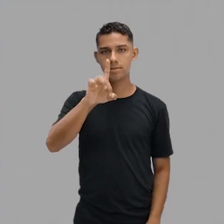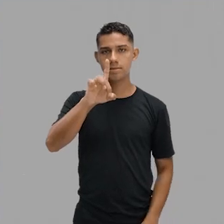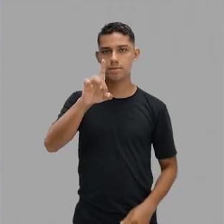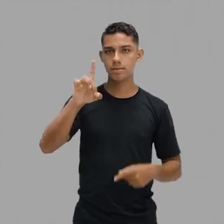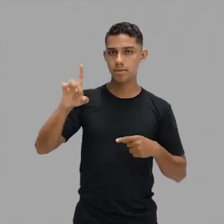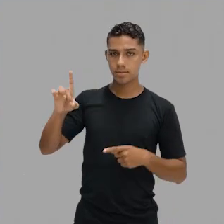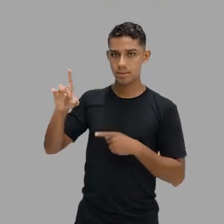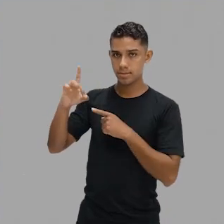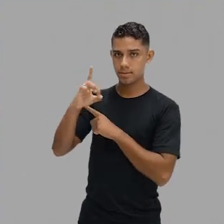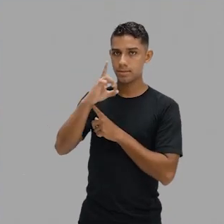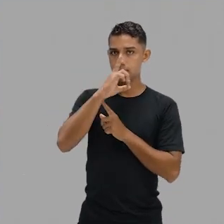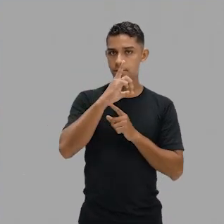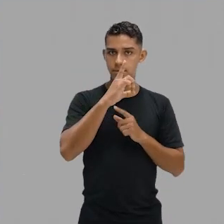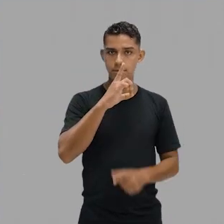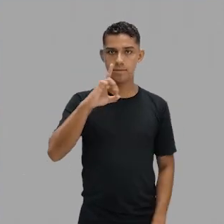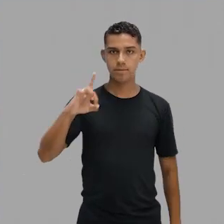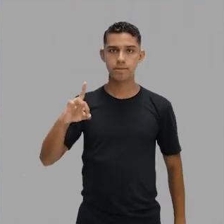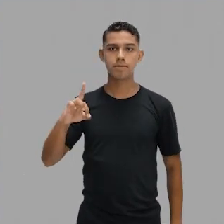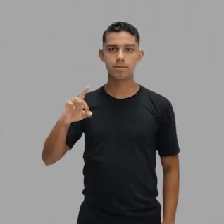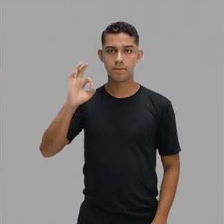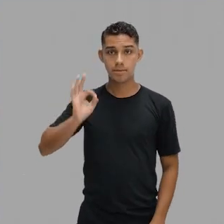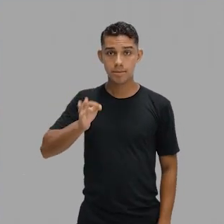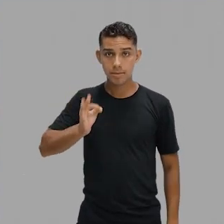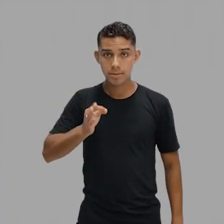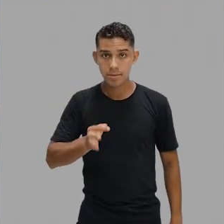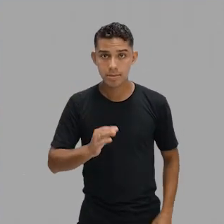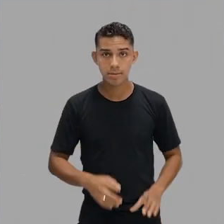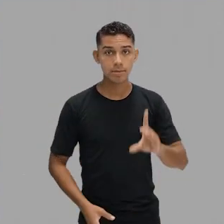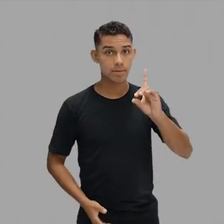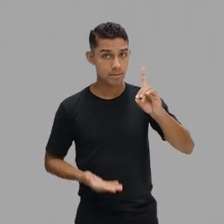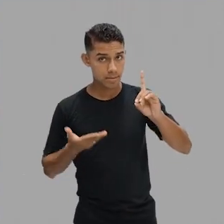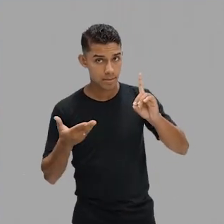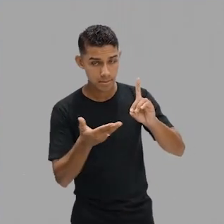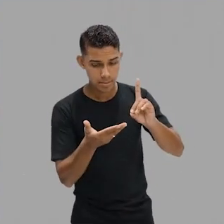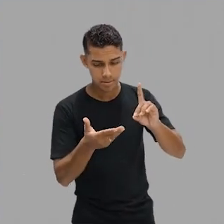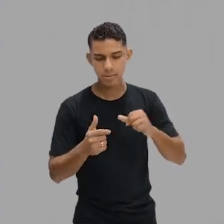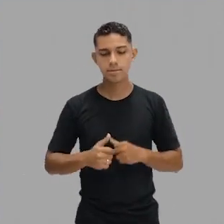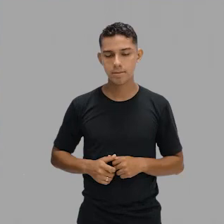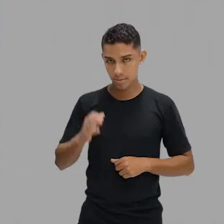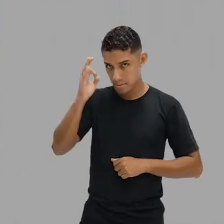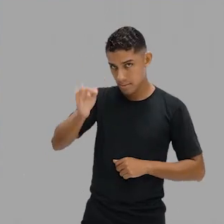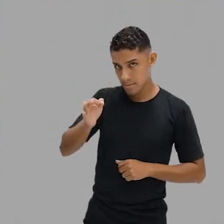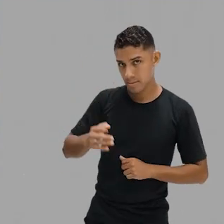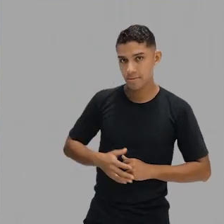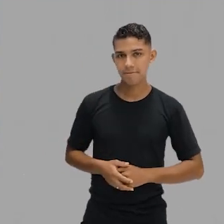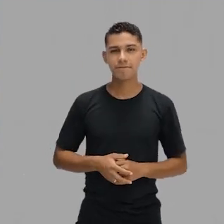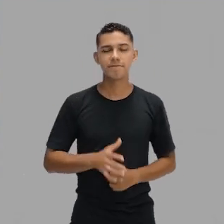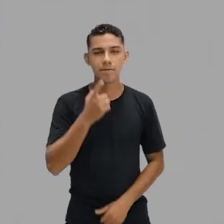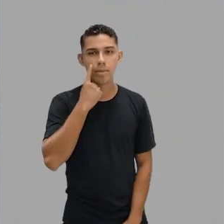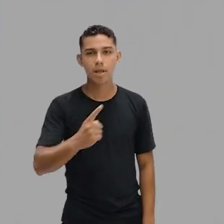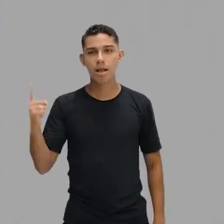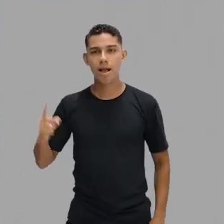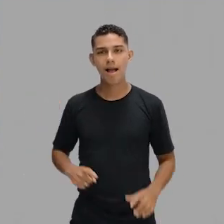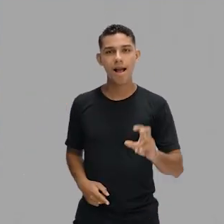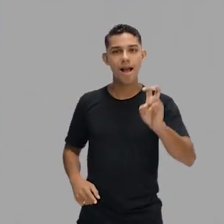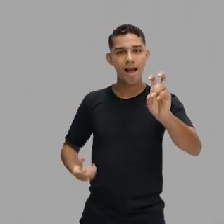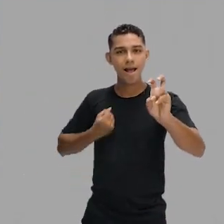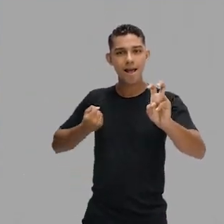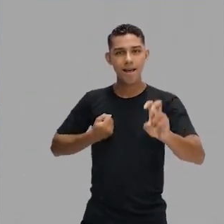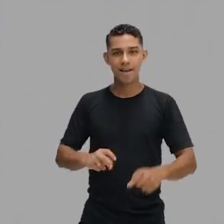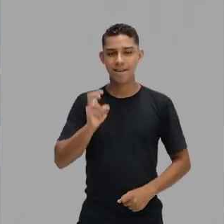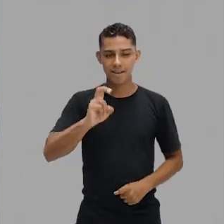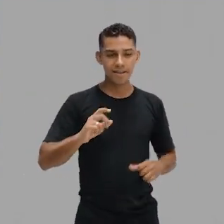assinalar a letra D nesta questão. Alternativa, letra D de dado, correto? Vamos aqui para a 5ª